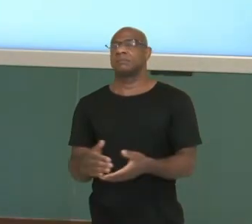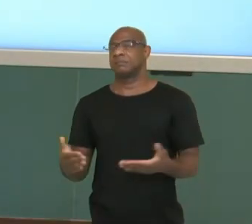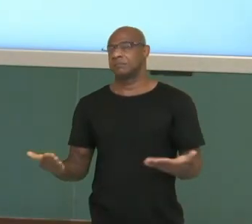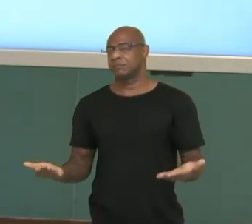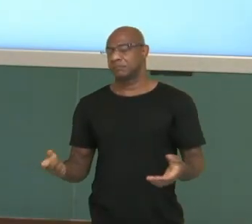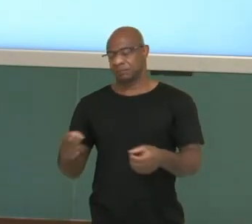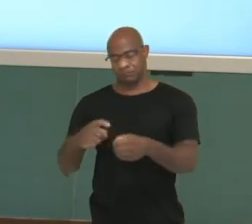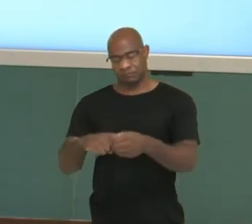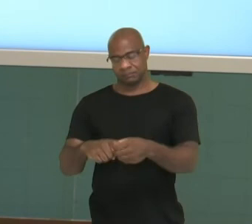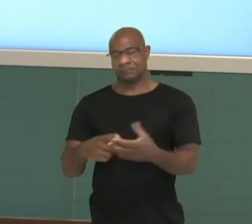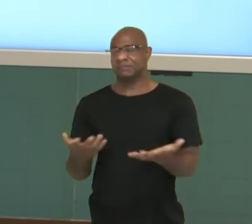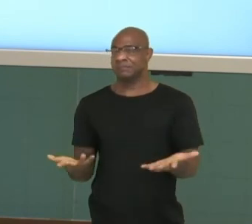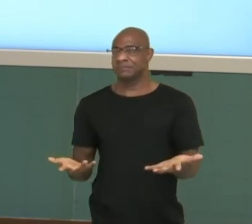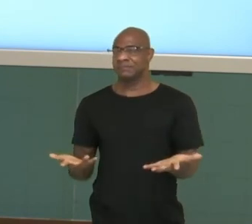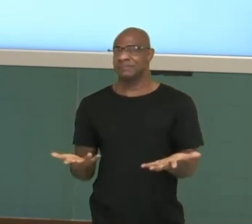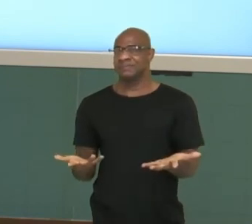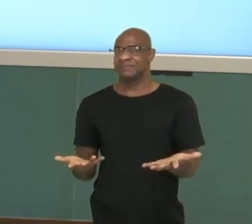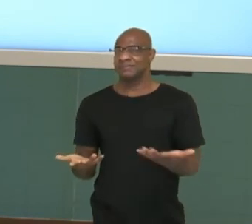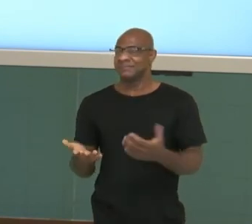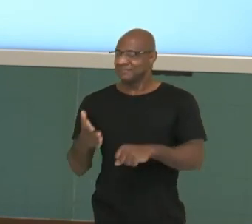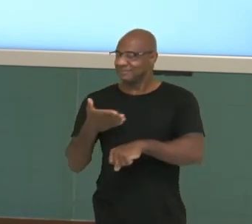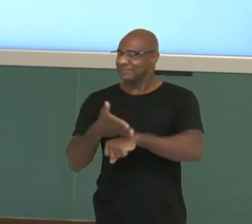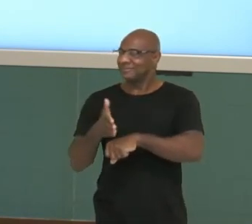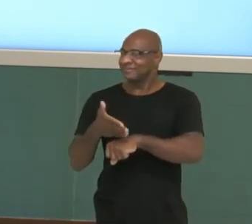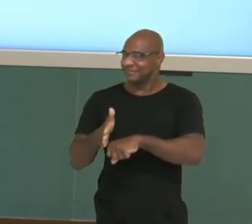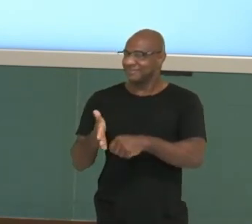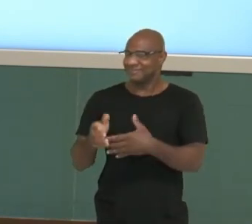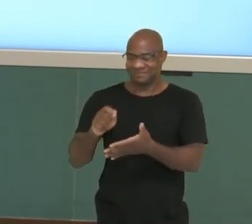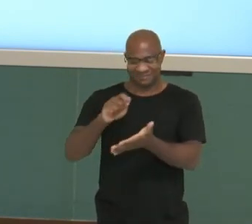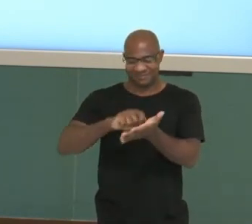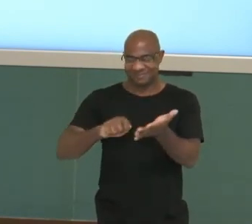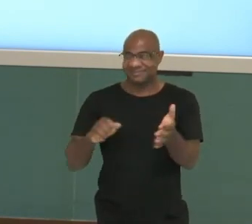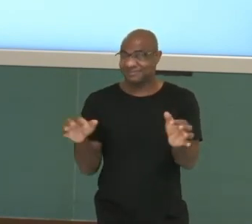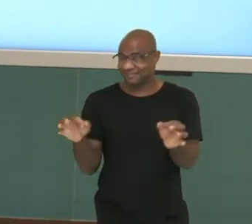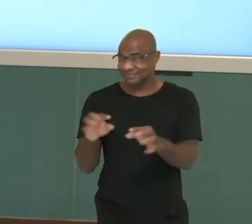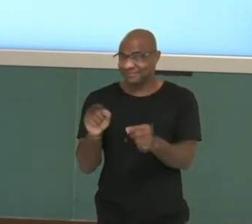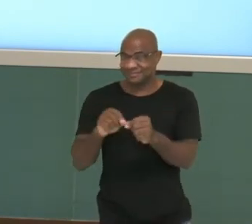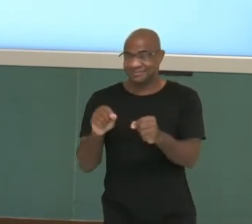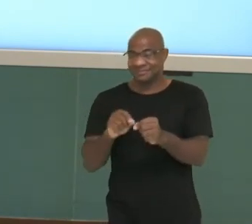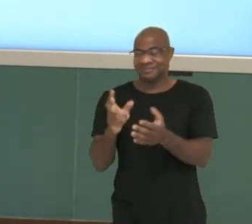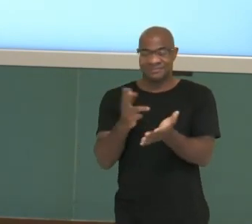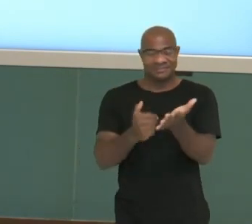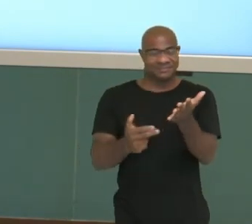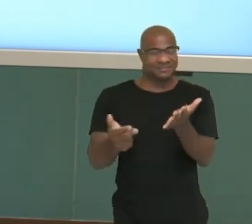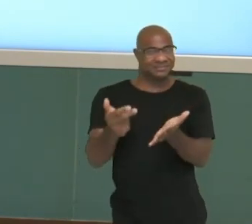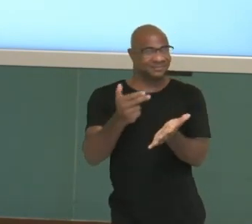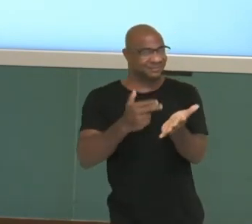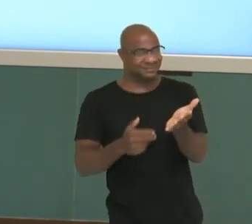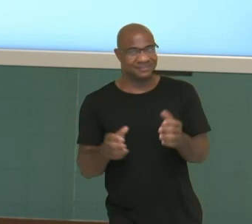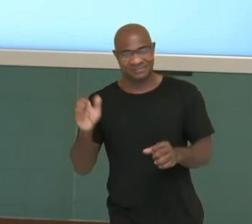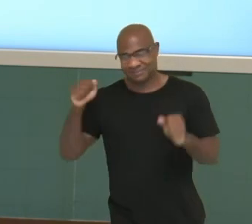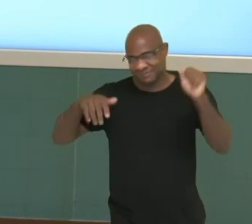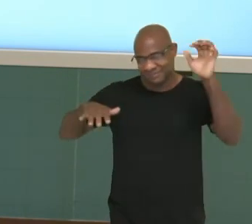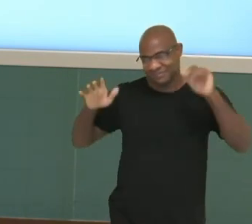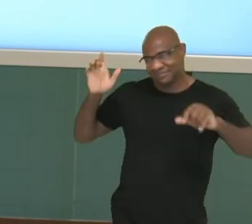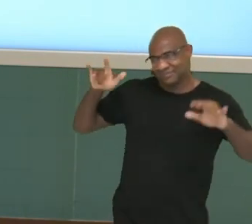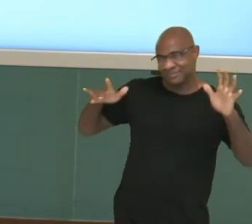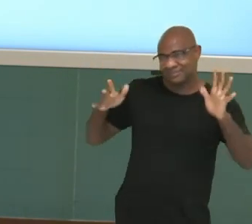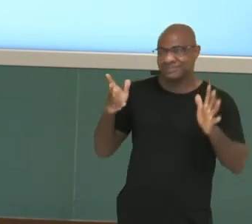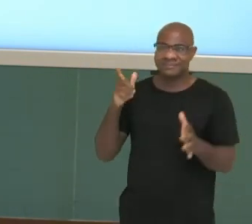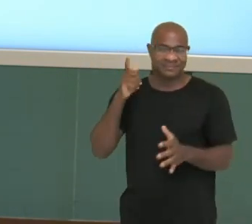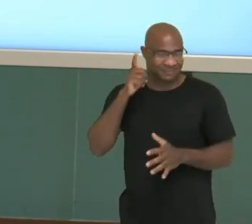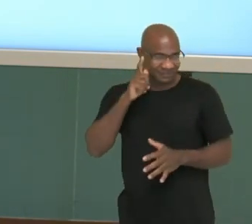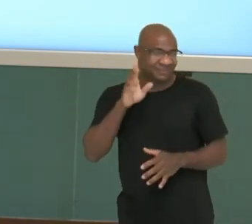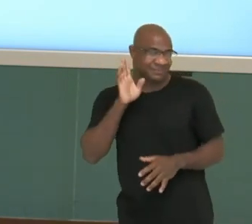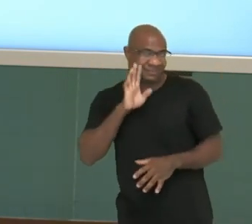Voltamos, pessoal. E aí, como foi praticar ali no seu caderno, fazer esse desenho dessa encenação teatral? Foi legal? Compartilhou com os